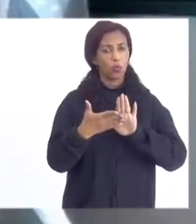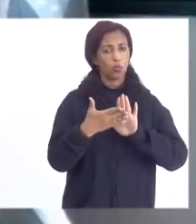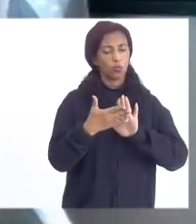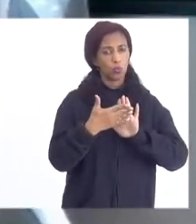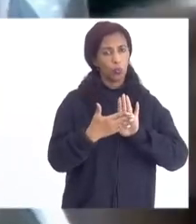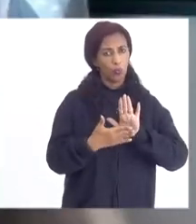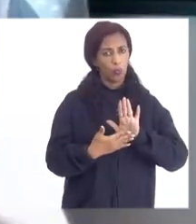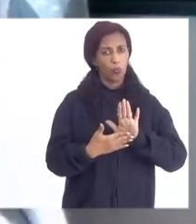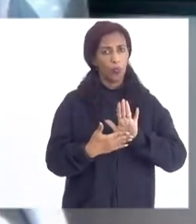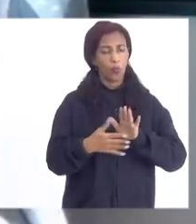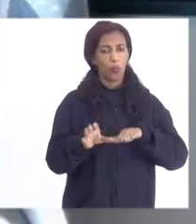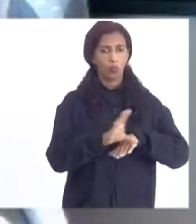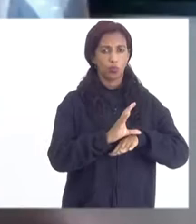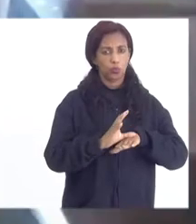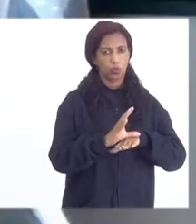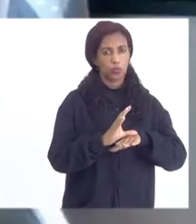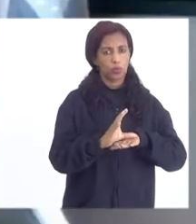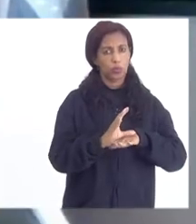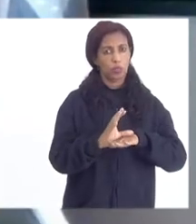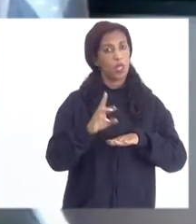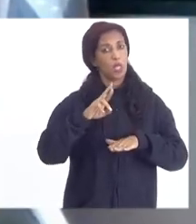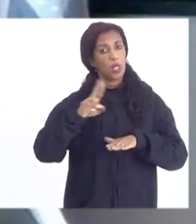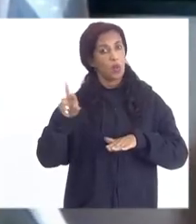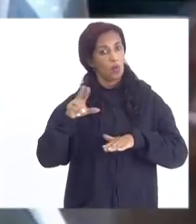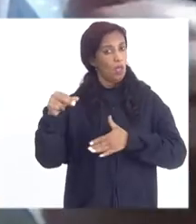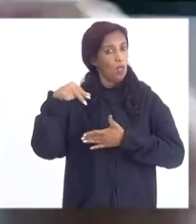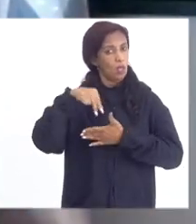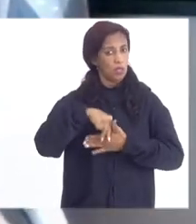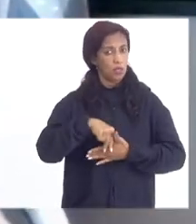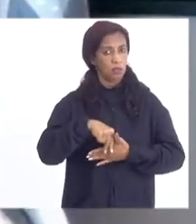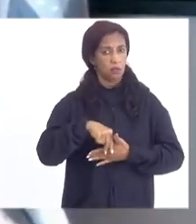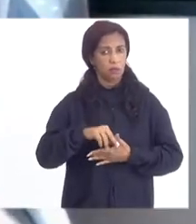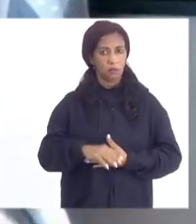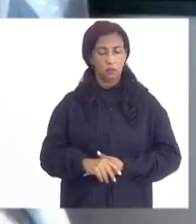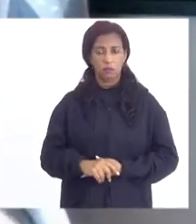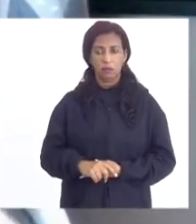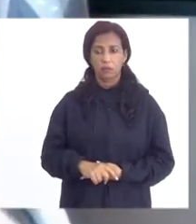Constitucionalidade. E não anexação.